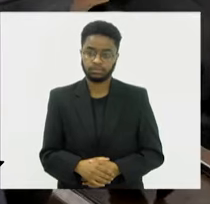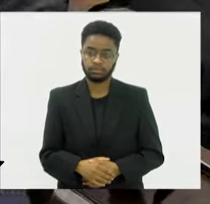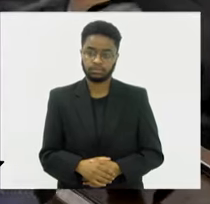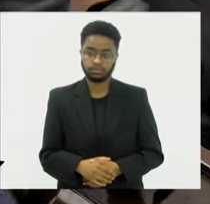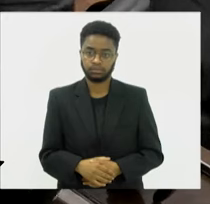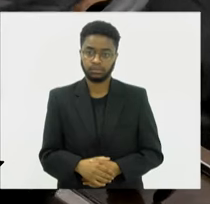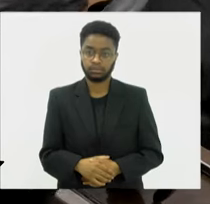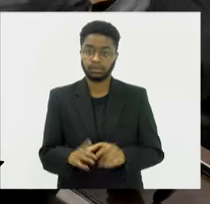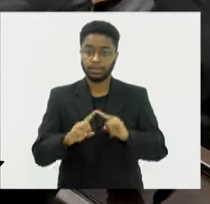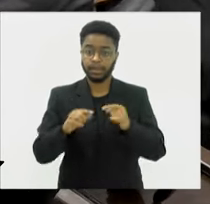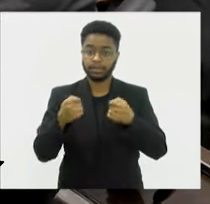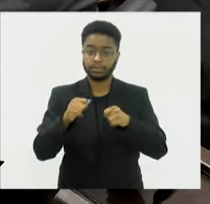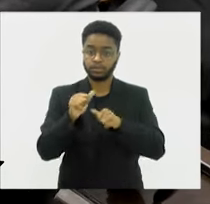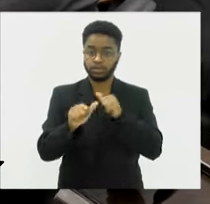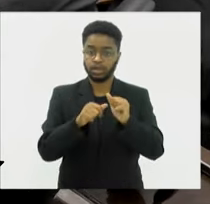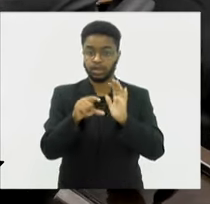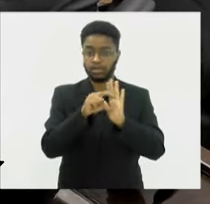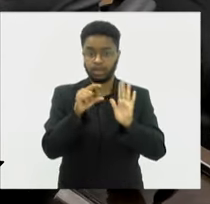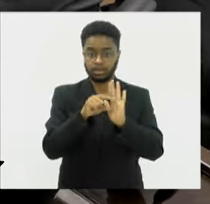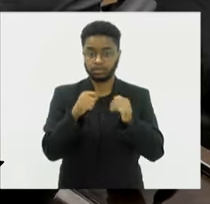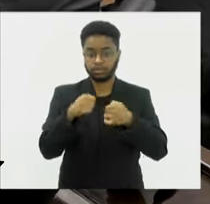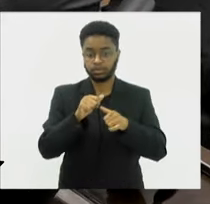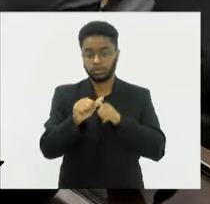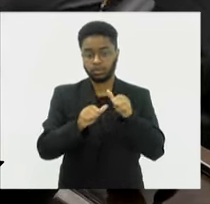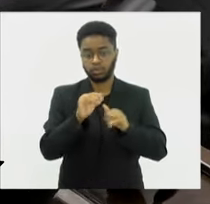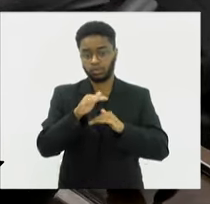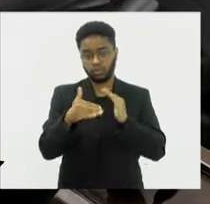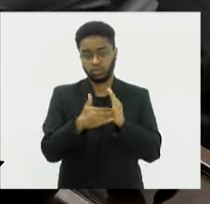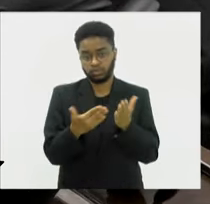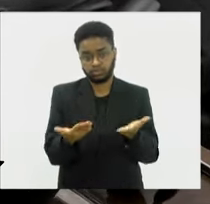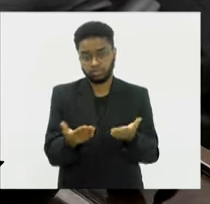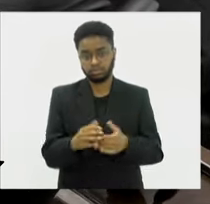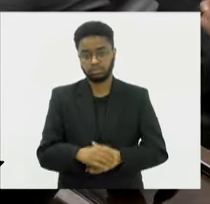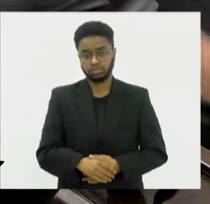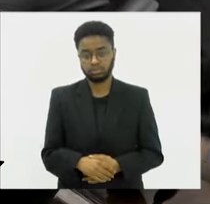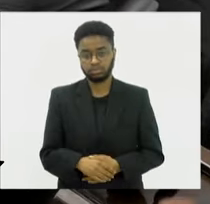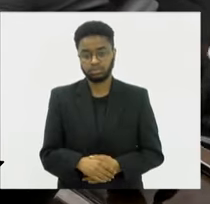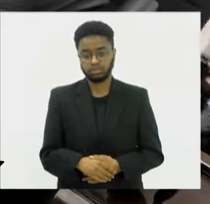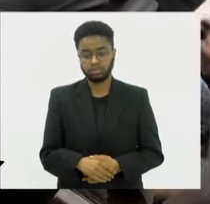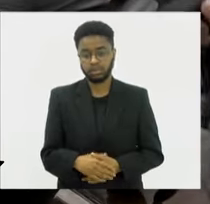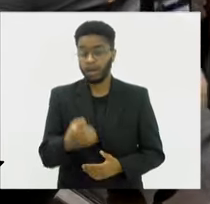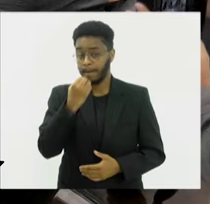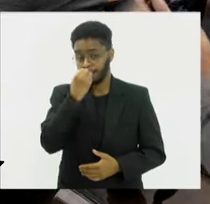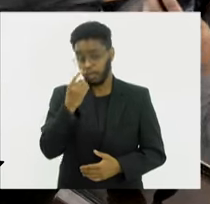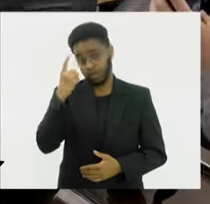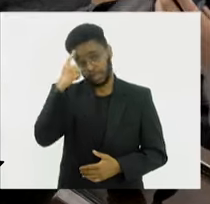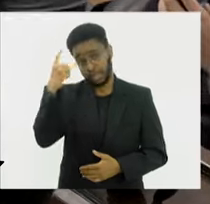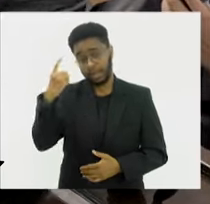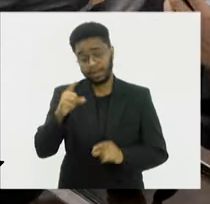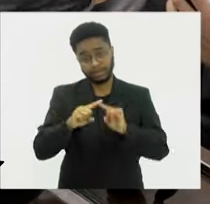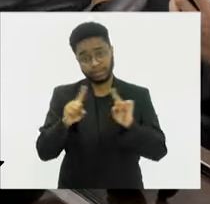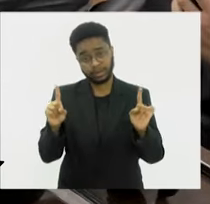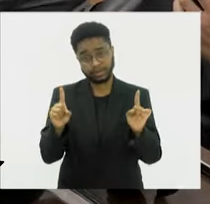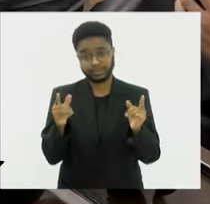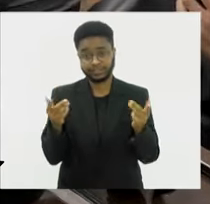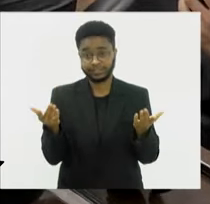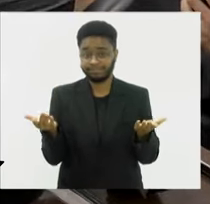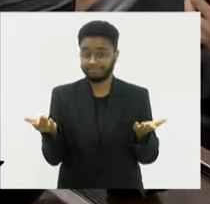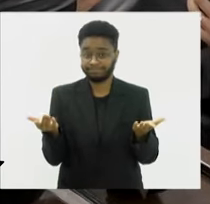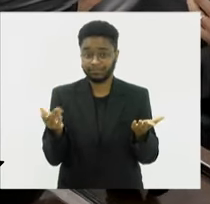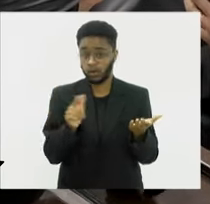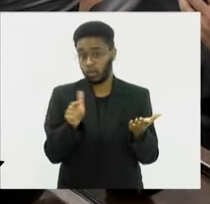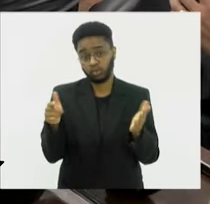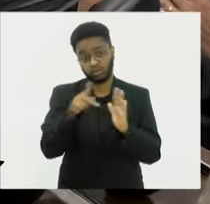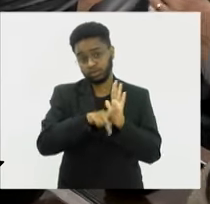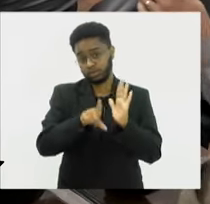Mas tem que mexer na emenda também. Tudo. Tem que mexer como um todo. É boa a sua ideia. Pode pedir. Mas que é outro PL.